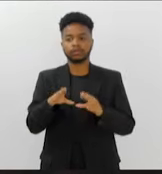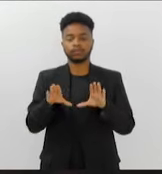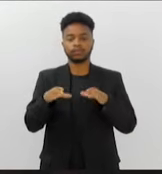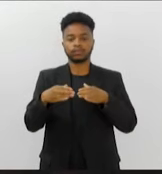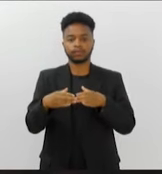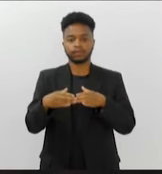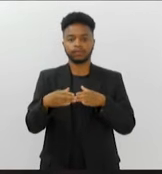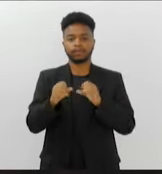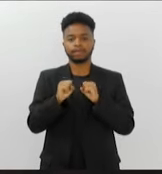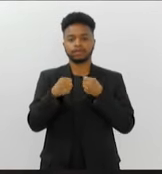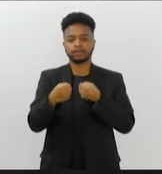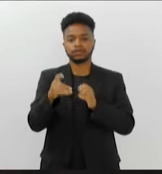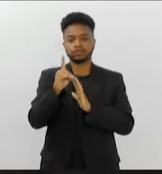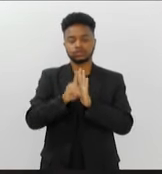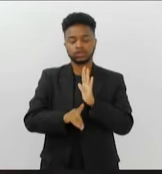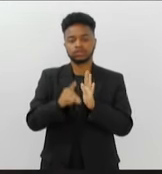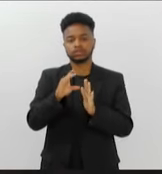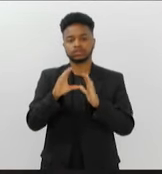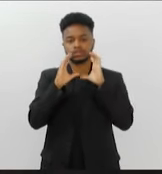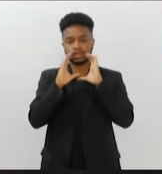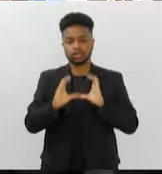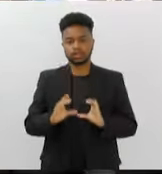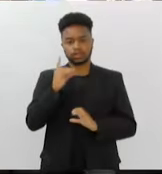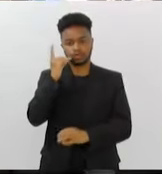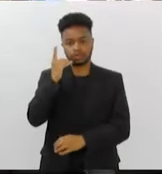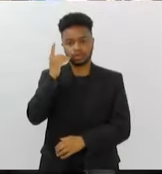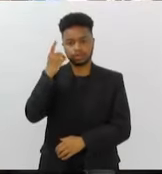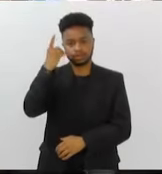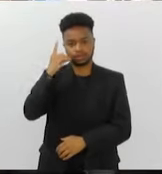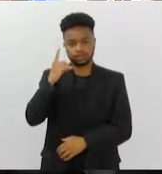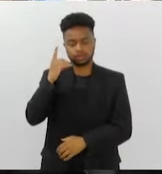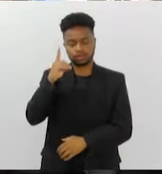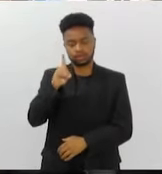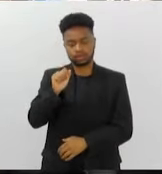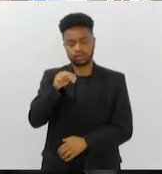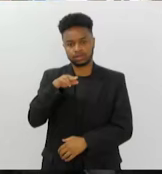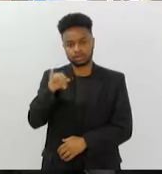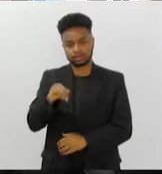Cidadania, minha querida amiga deputada Dani Monteiro, por favor.